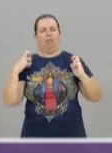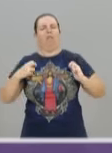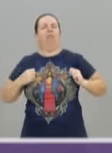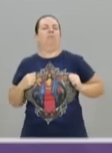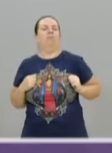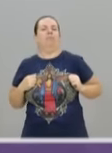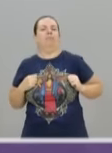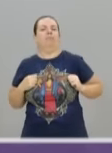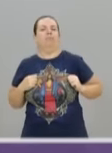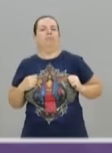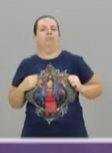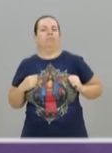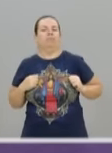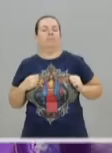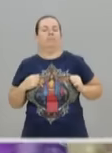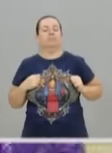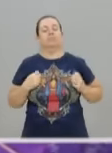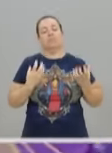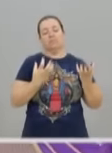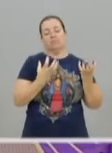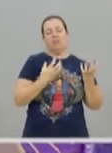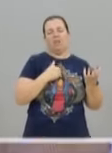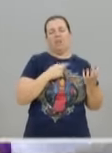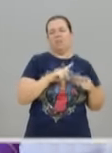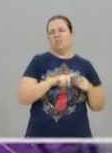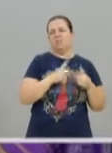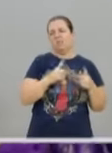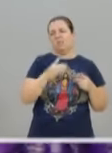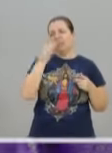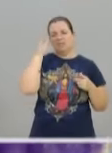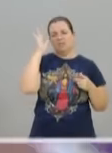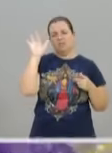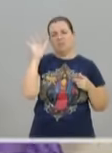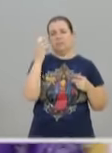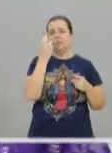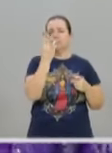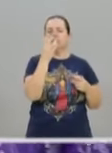eu quero mas não vou 38